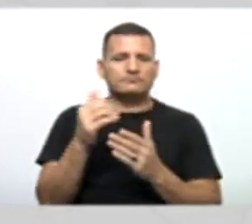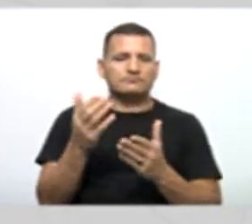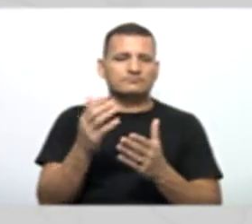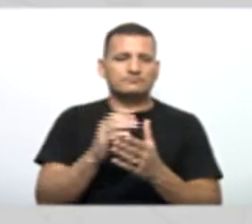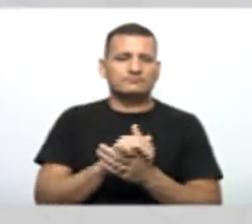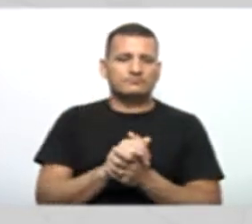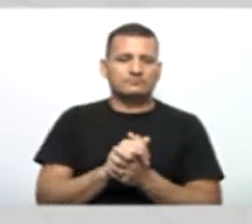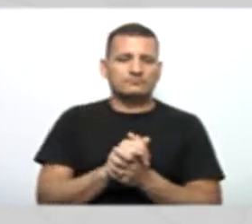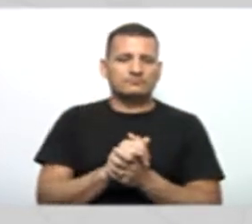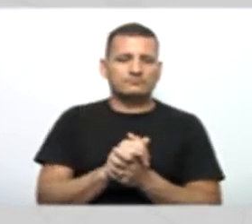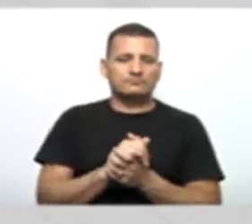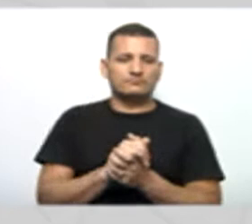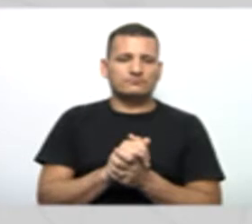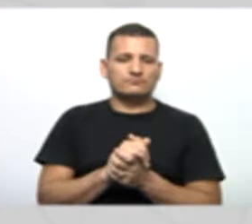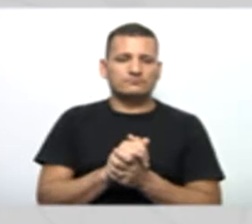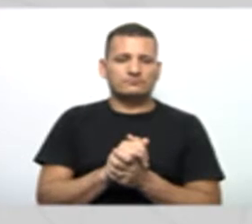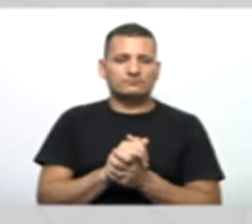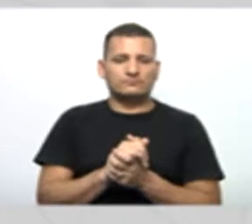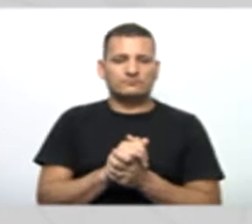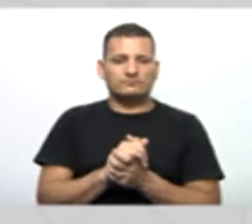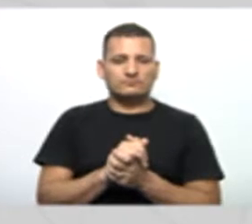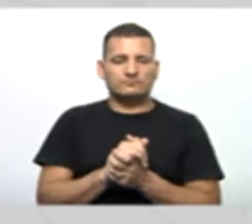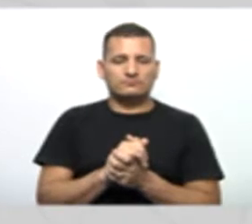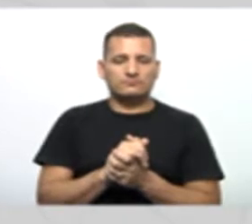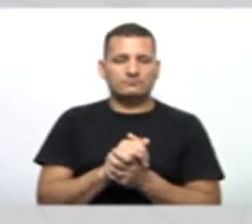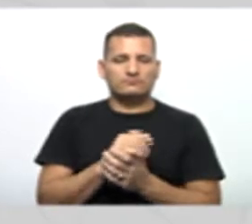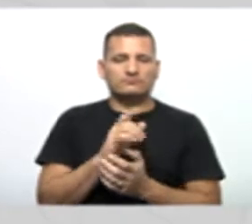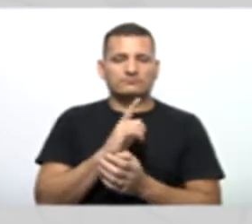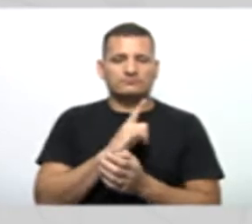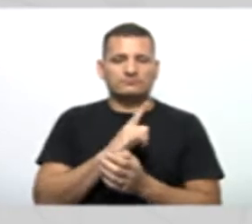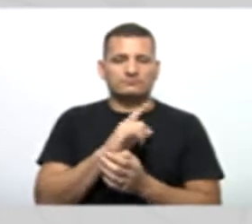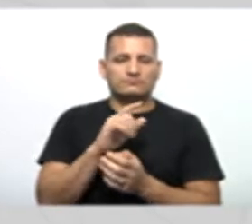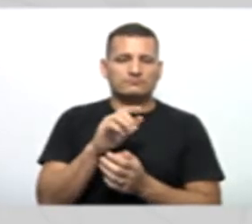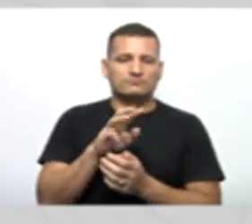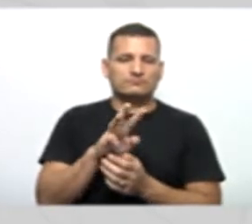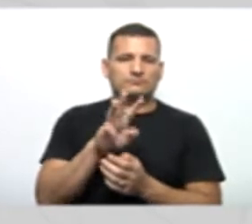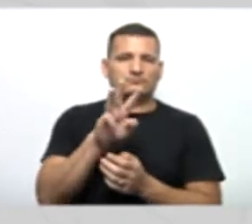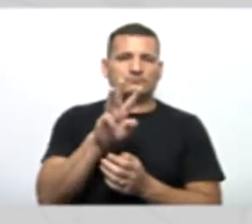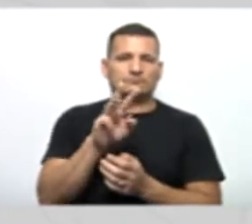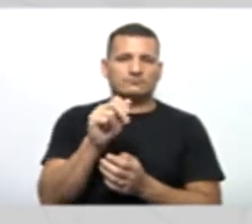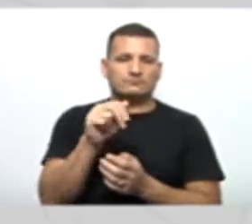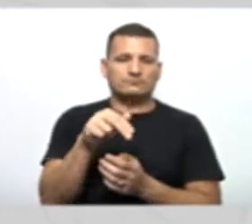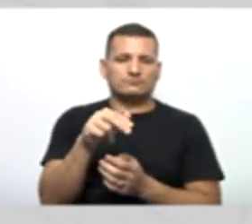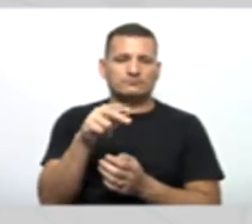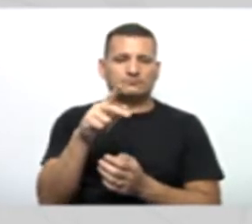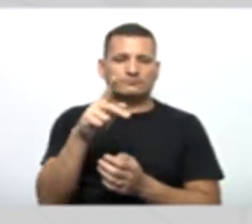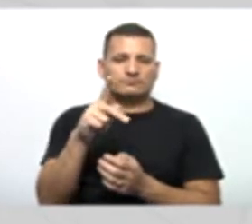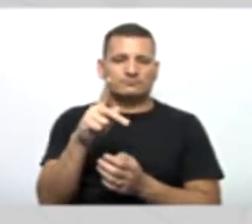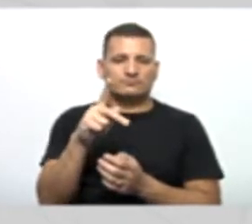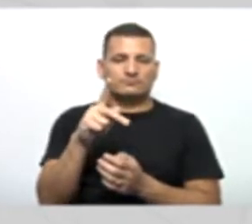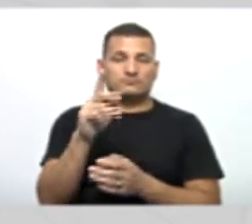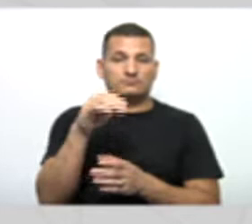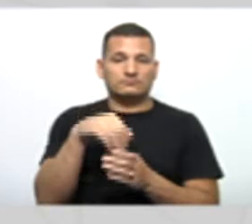com o Windows, LW, vai instalar o Apache, que é um servidor de páginas web, dá para você